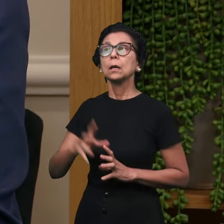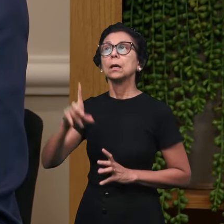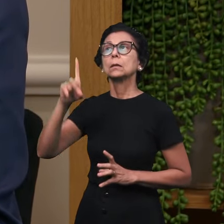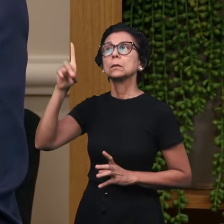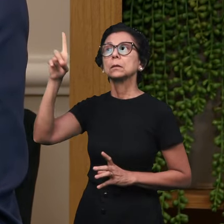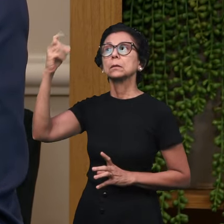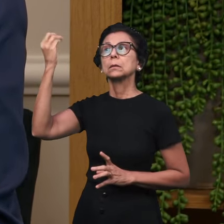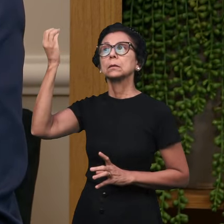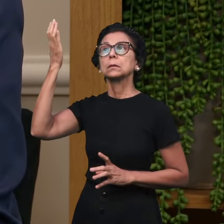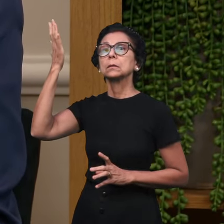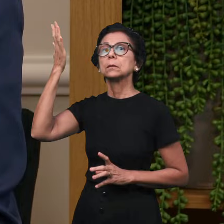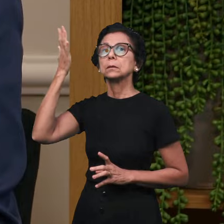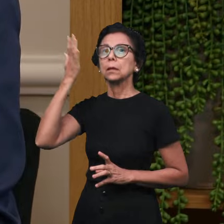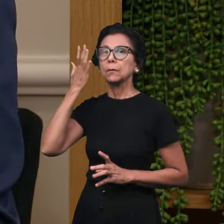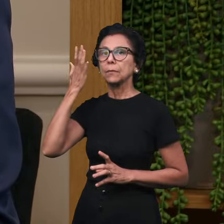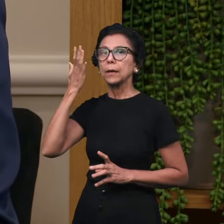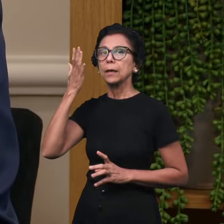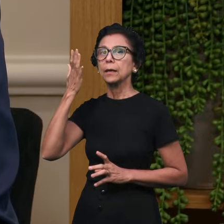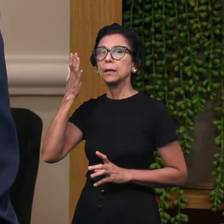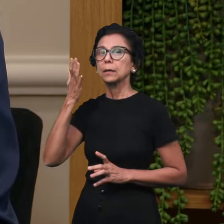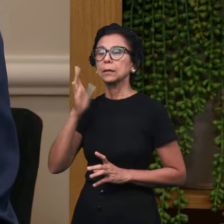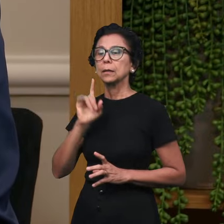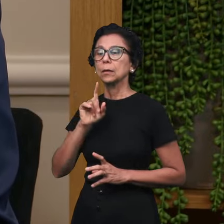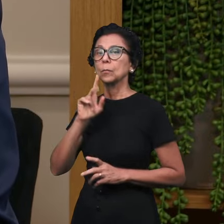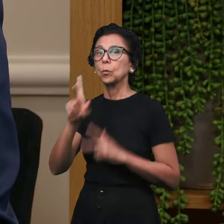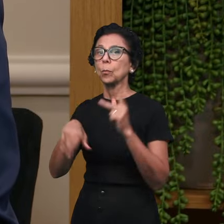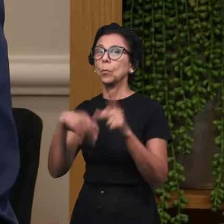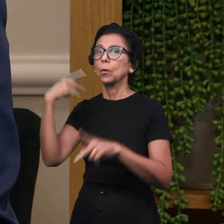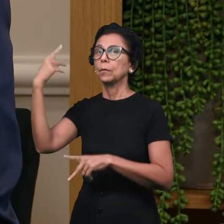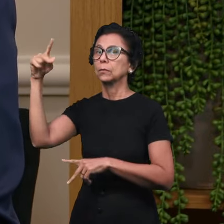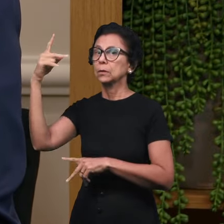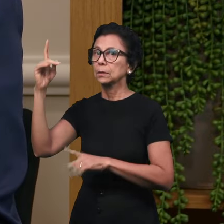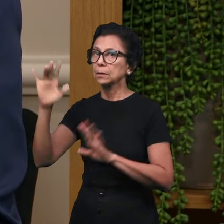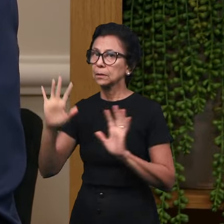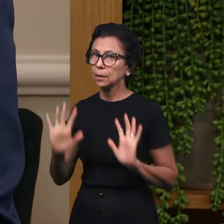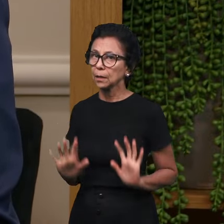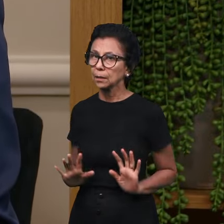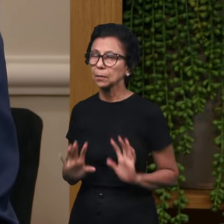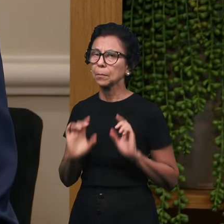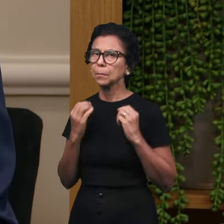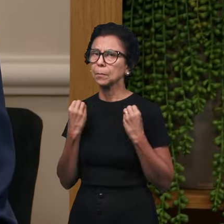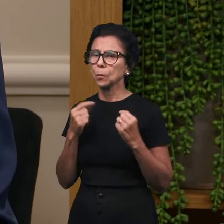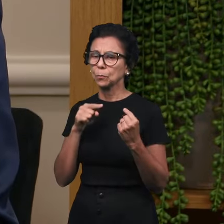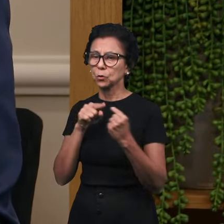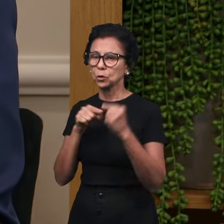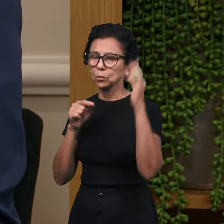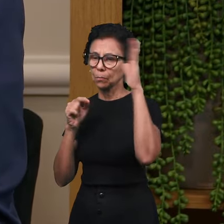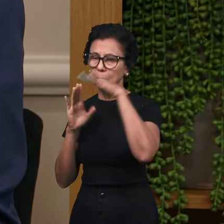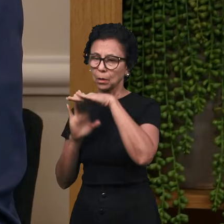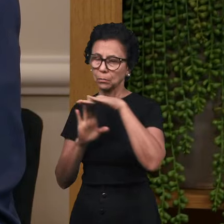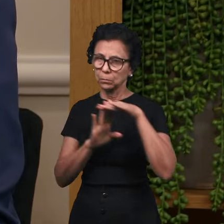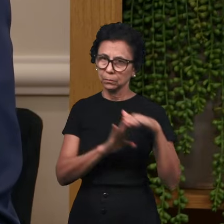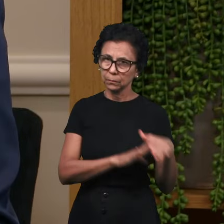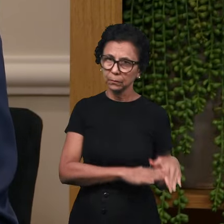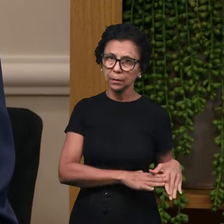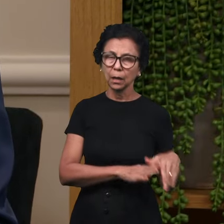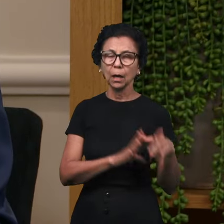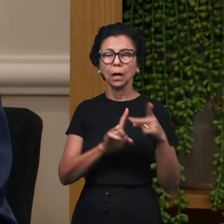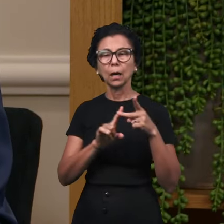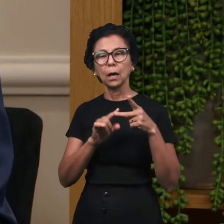ele revela normalmente ao seu povo, como vocês disseram, no sentido de dar livramentos, no sentido